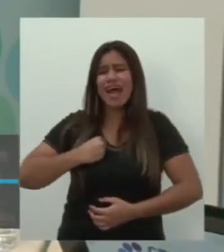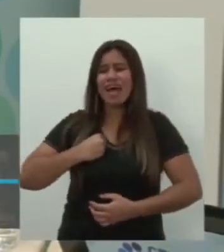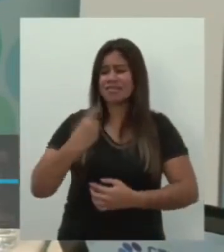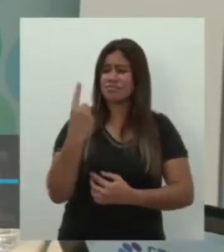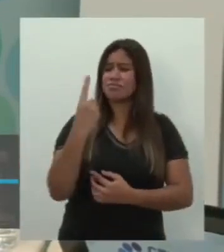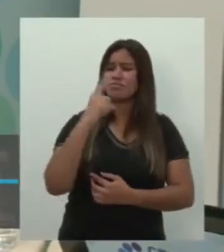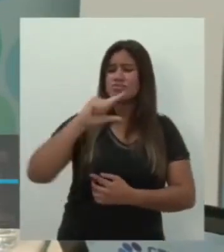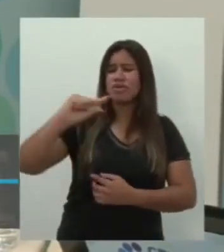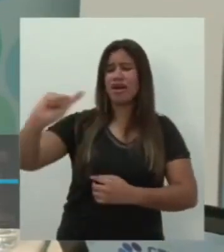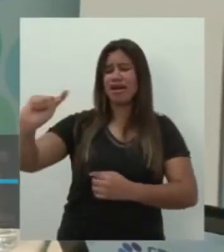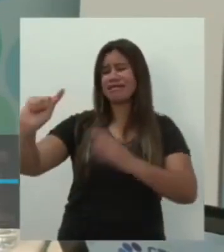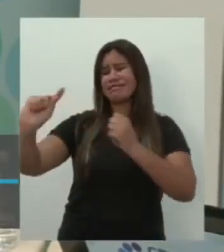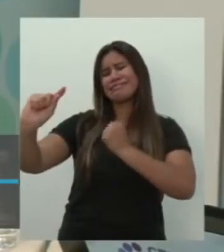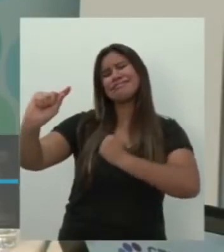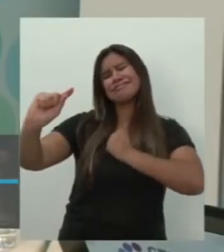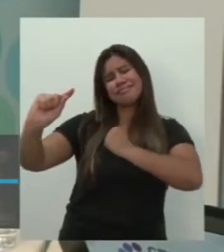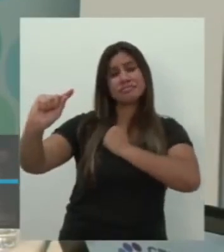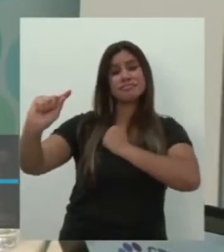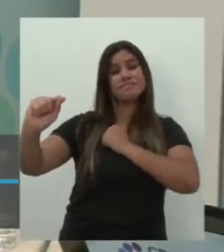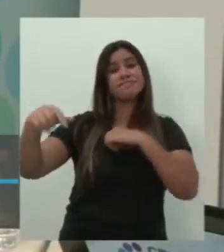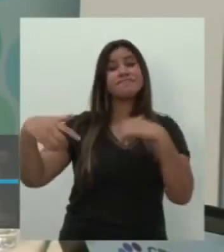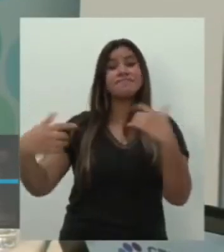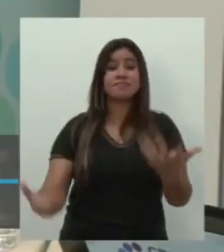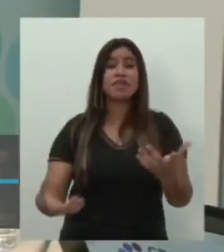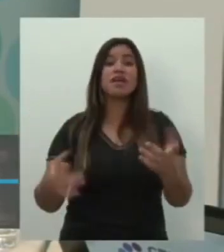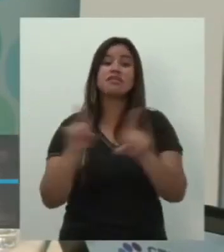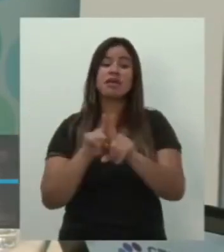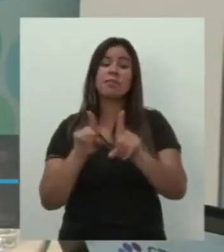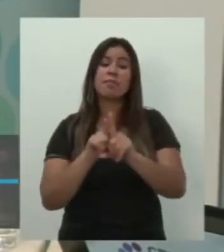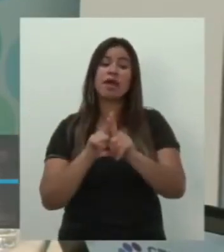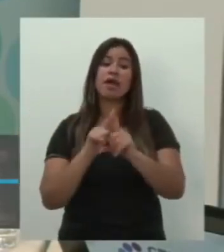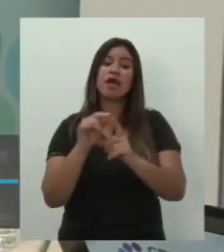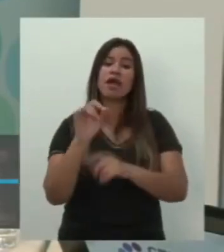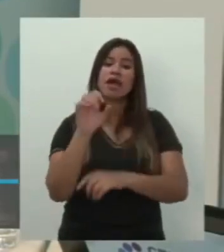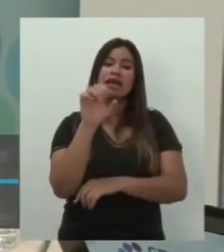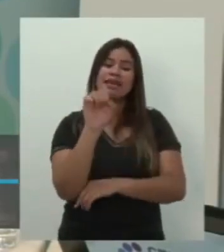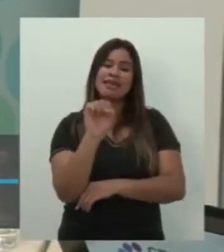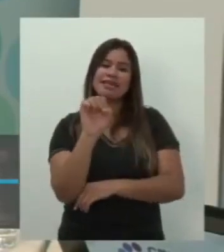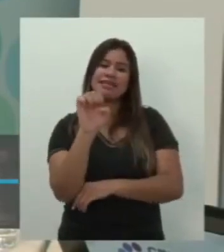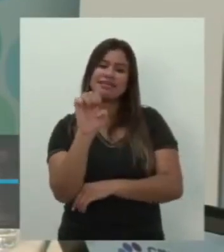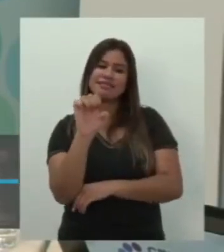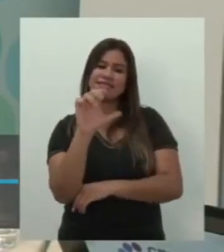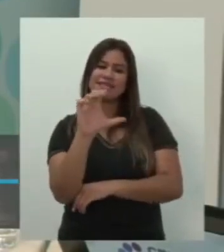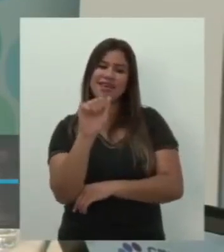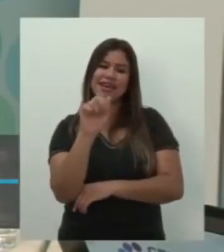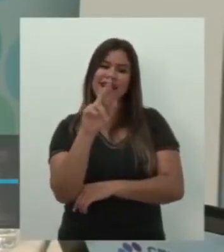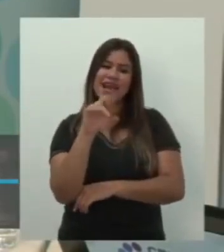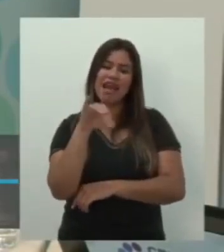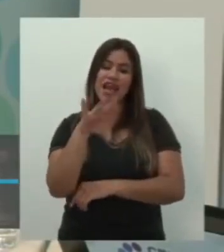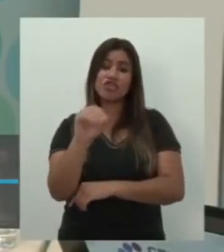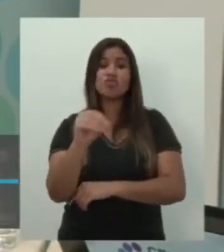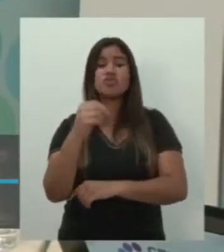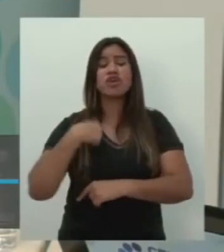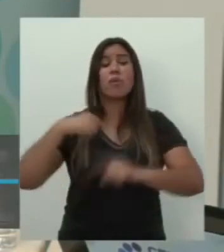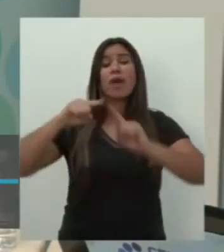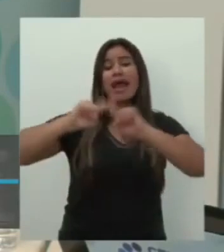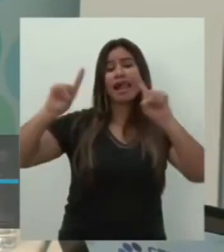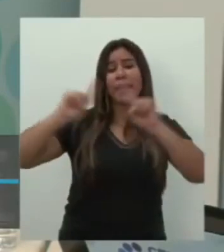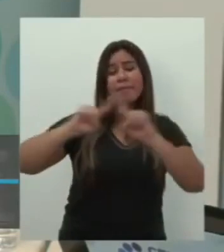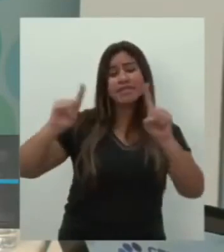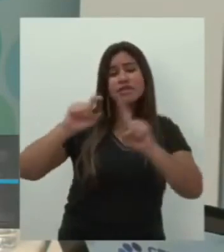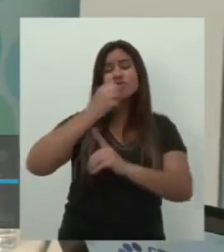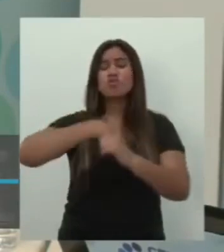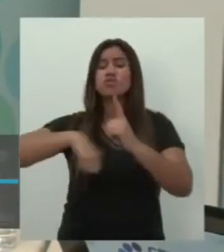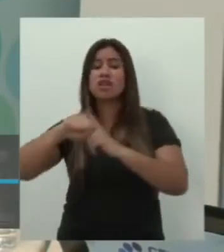E quando fugia disso, a gente falava aquelas cantigas de escárnio, né? Aquelas cantigas que havia uma crítica social, falando mal de